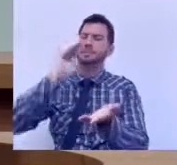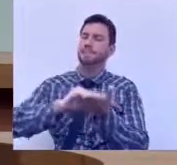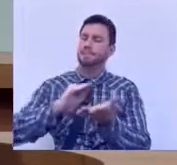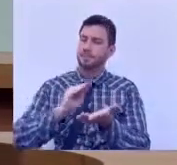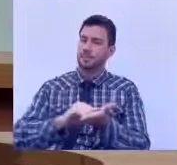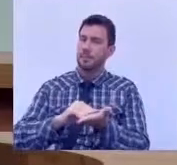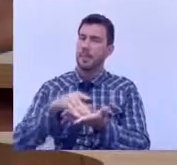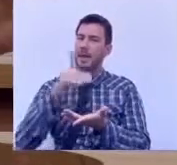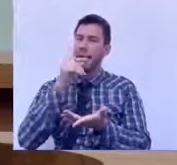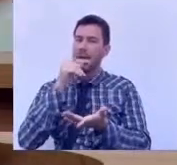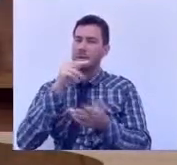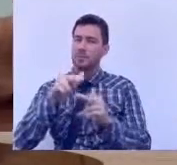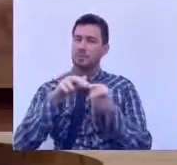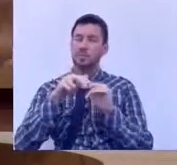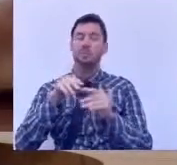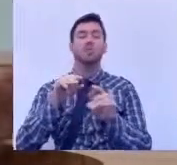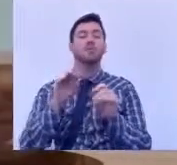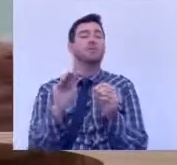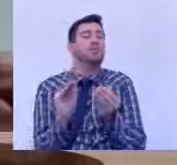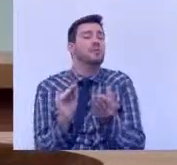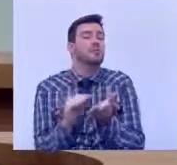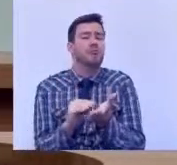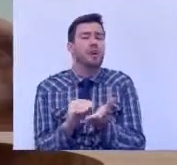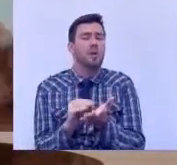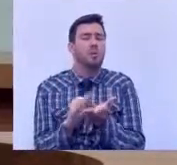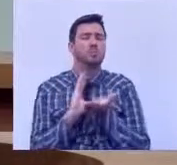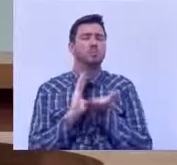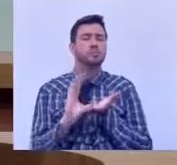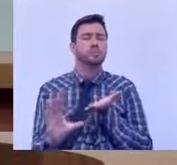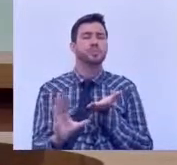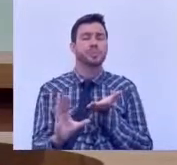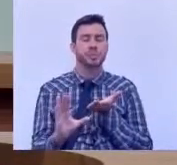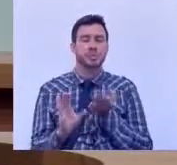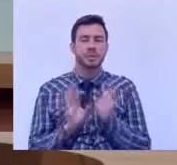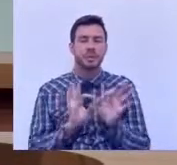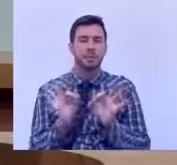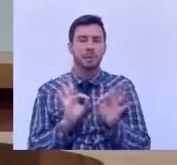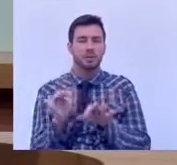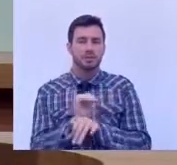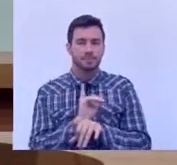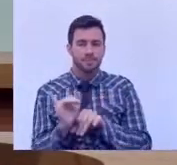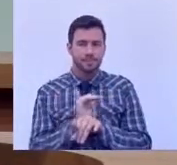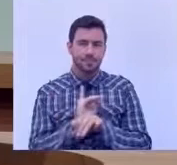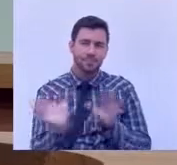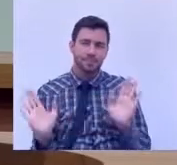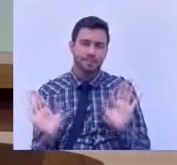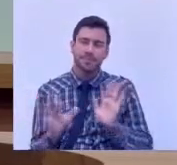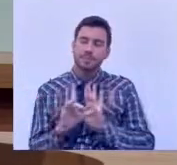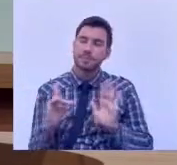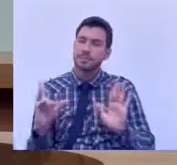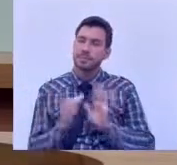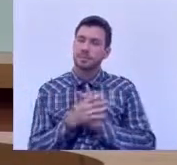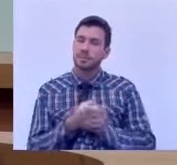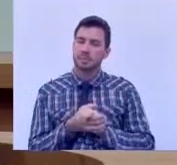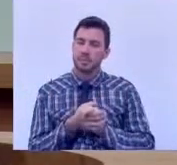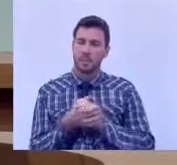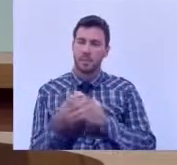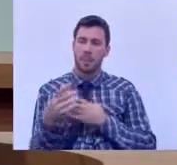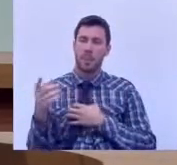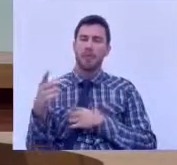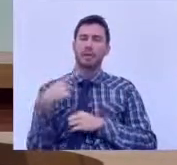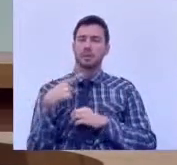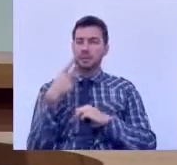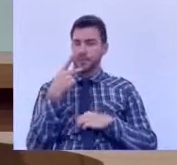por meramente falta de investimento, meramente falta de planejamento no estado de São Paulo. É o que eu